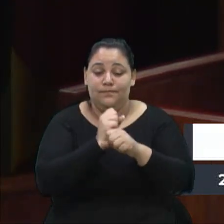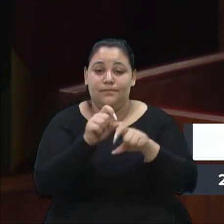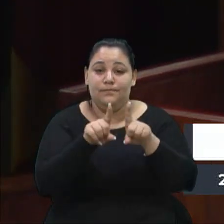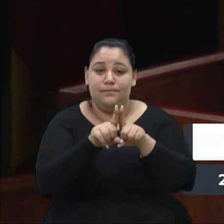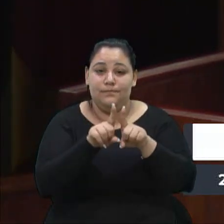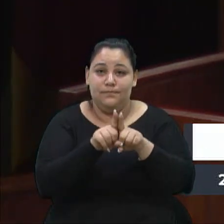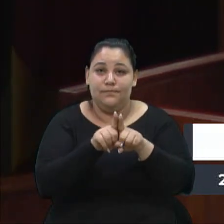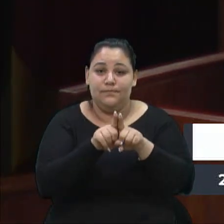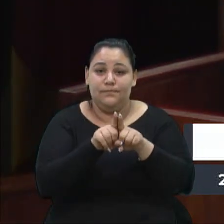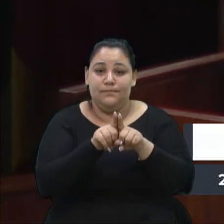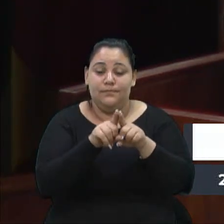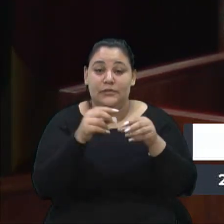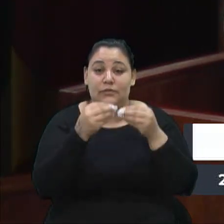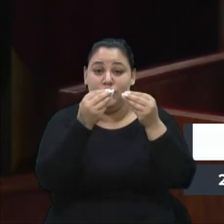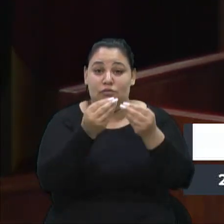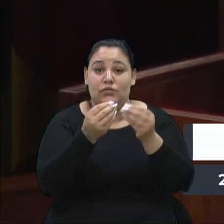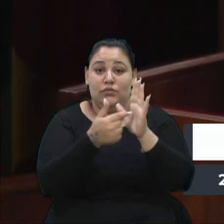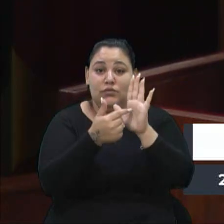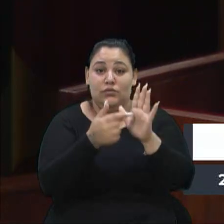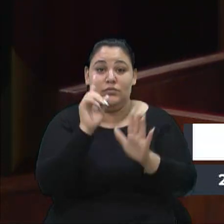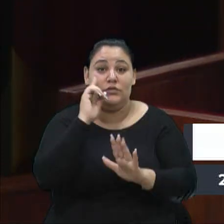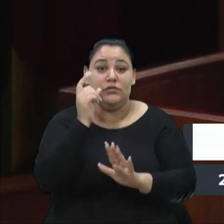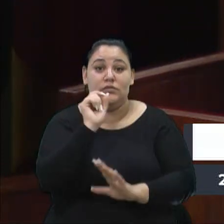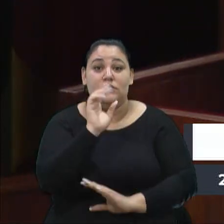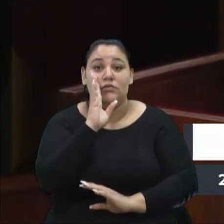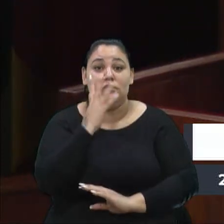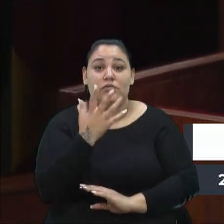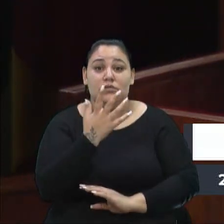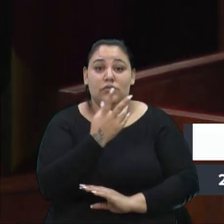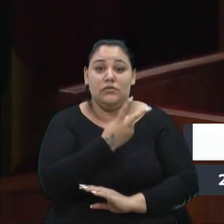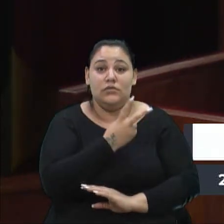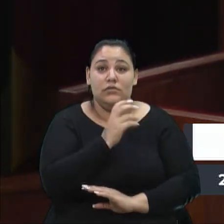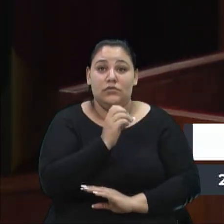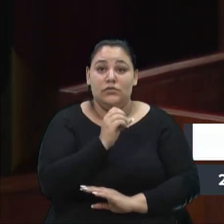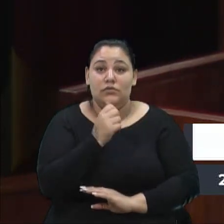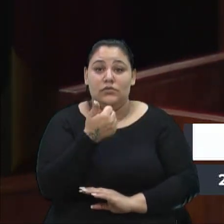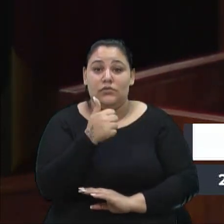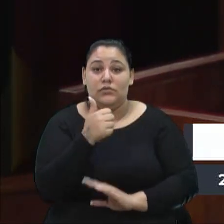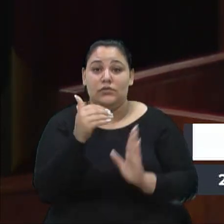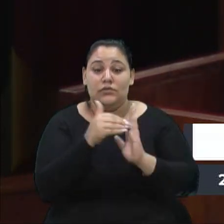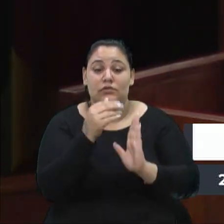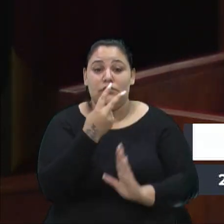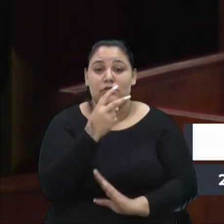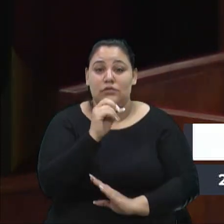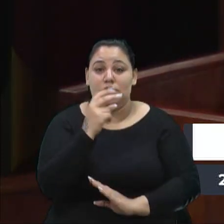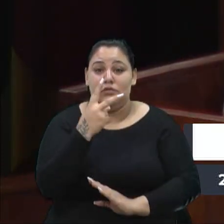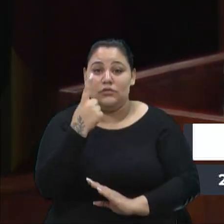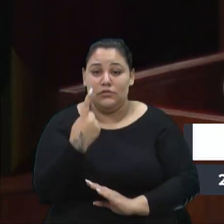também dá uma ideia do que aconteceu desde 2011 até 2021.